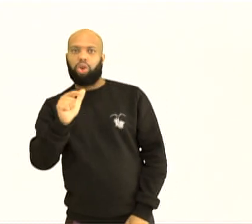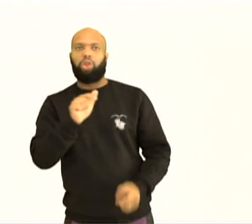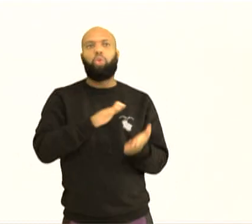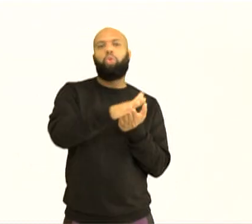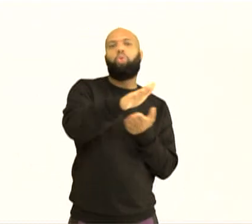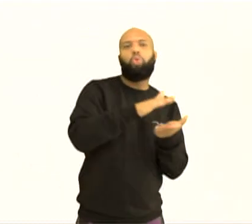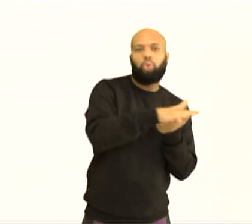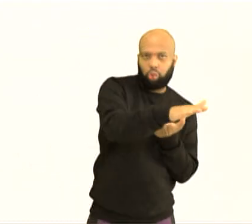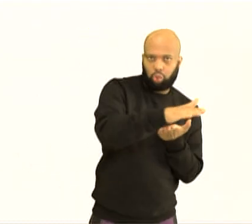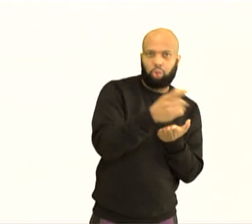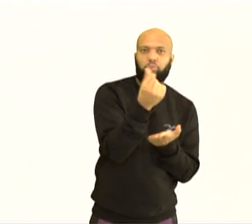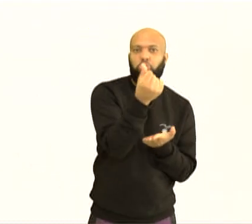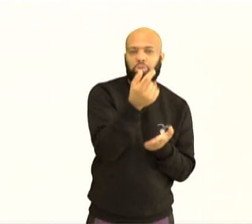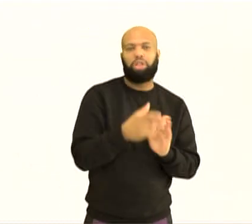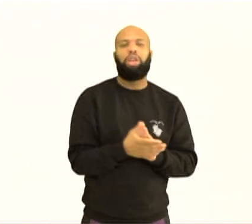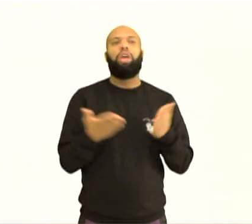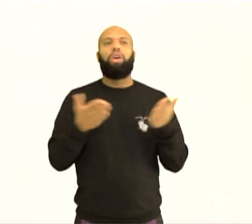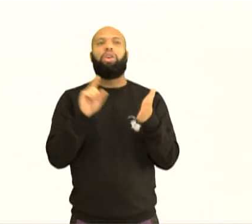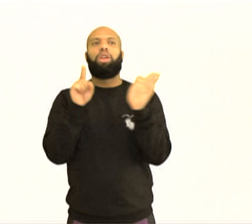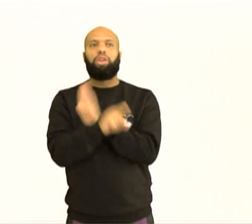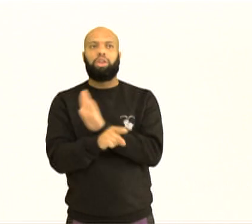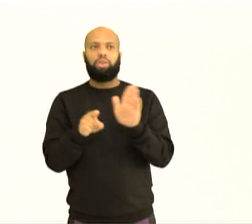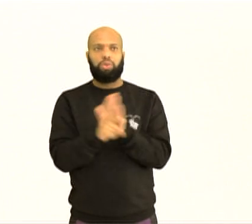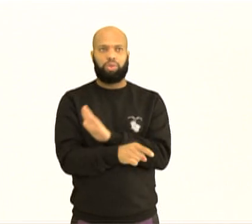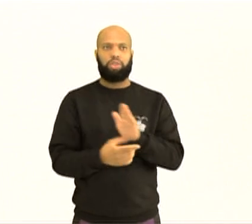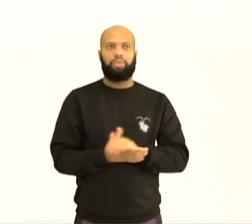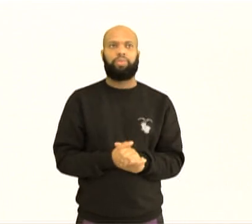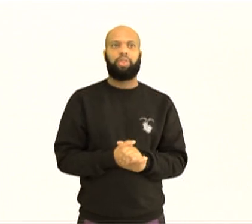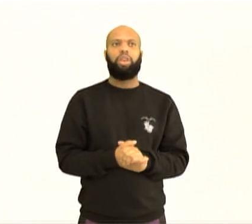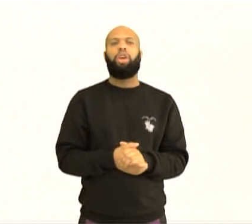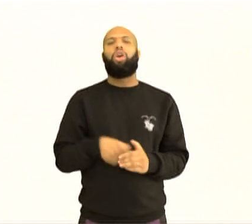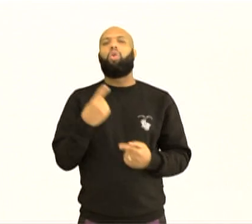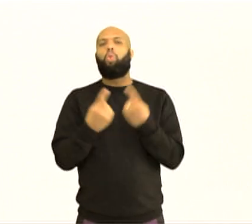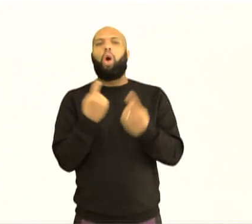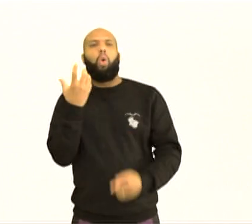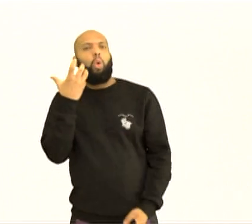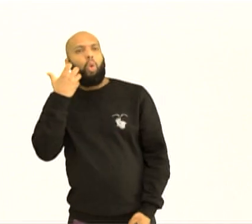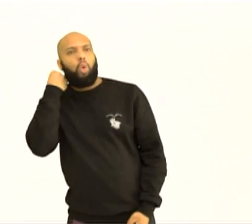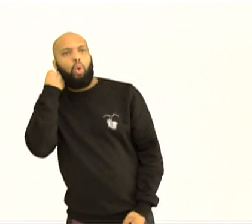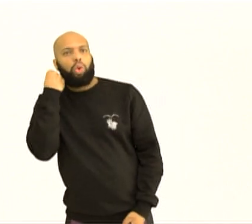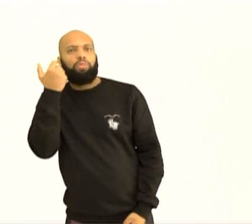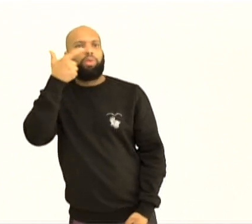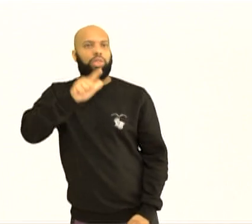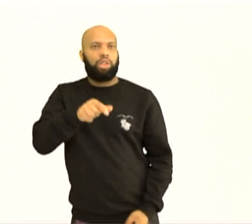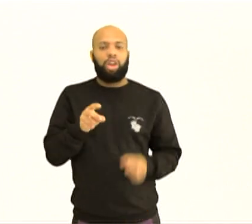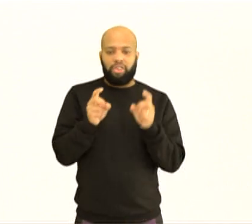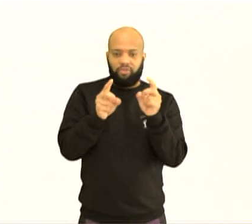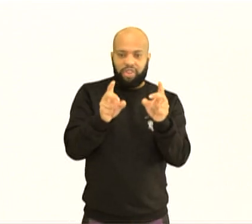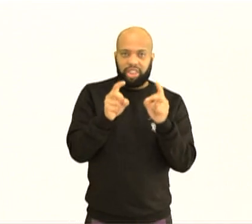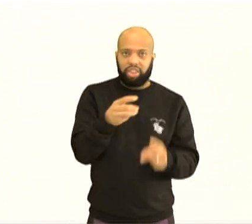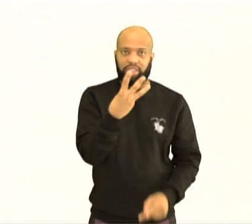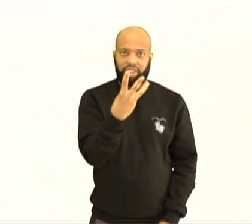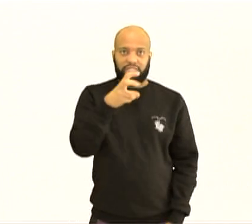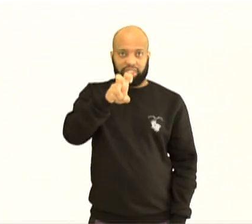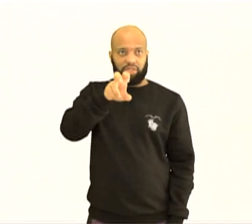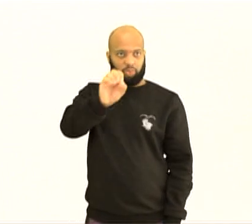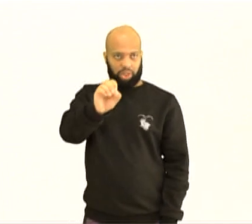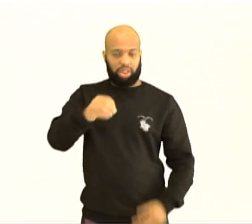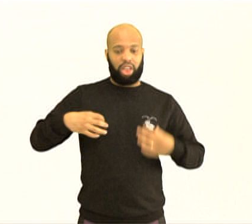a pergunta é, né, para a gente praticar um pouquinho, qual o lucro obtido na venda de 350